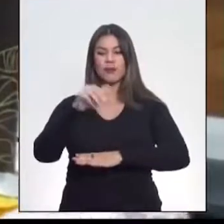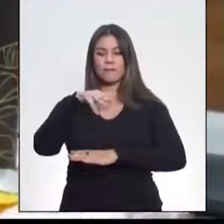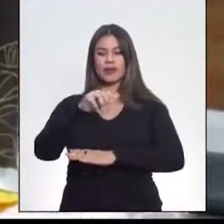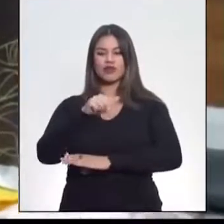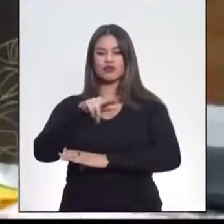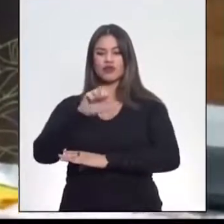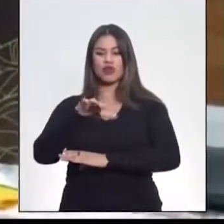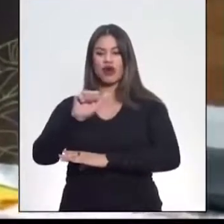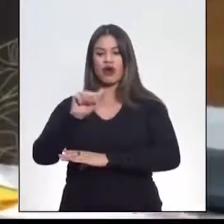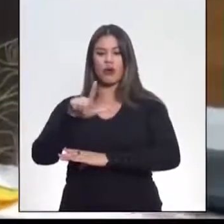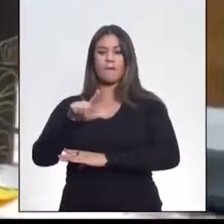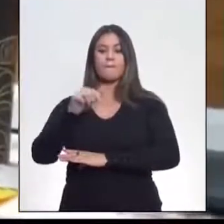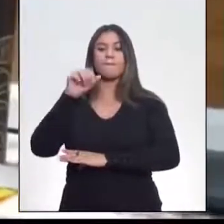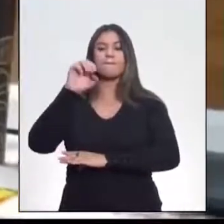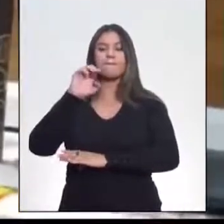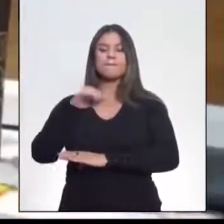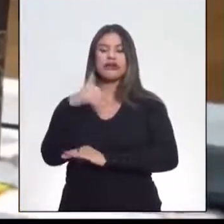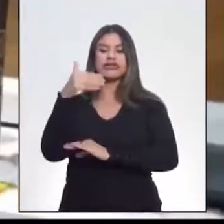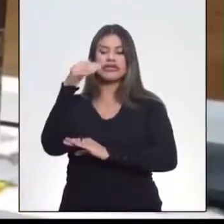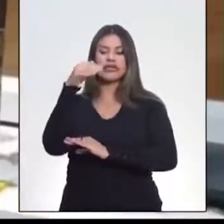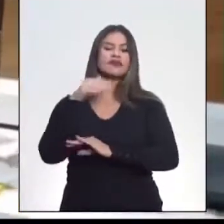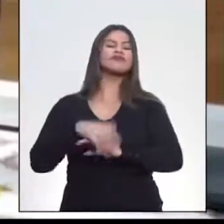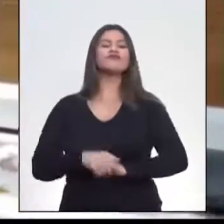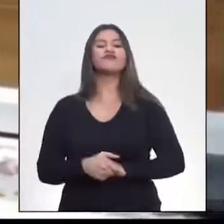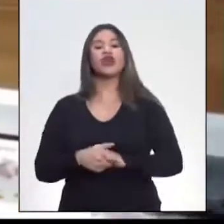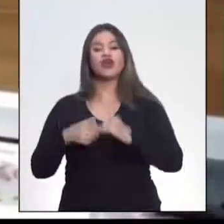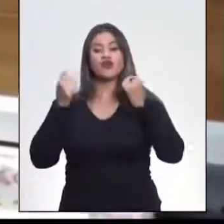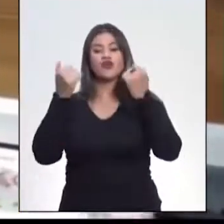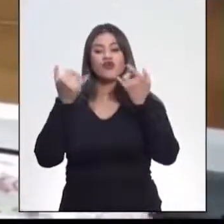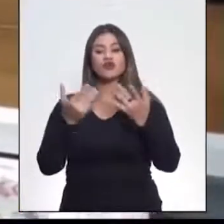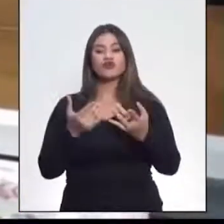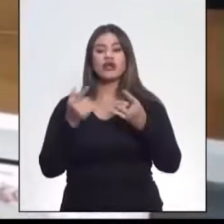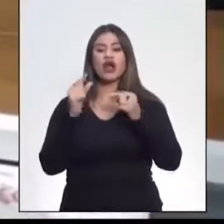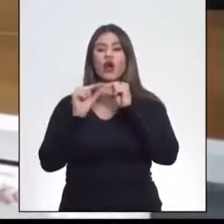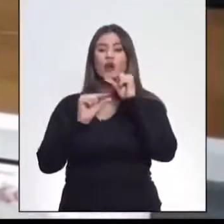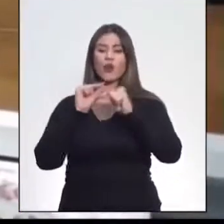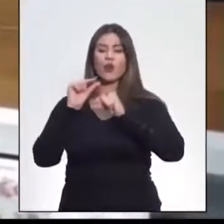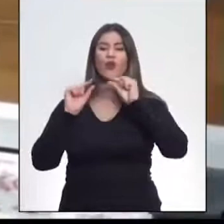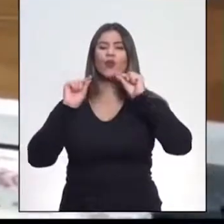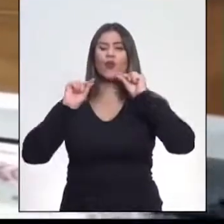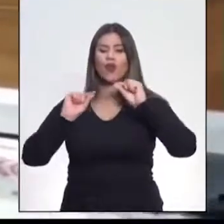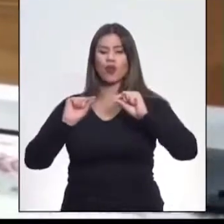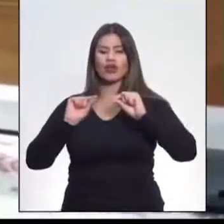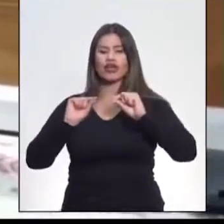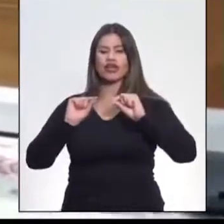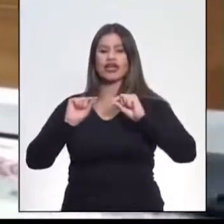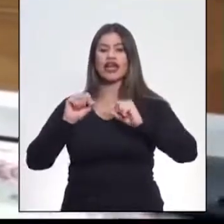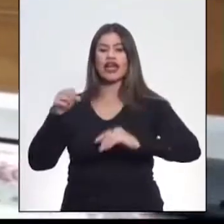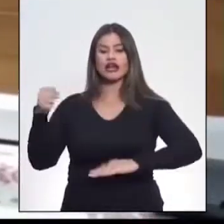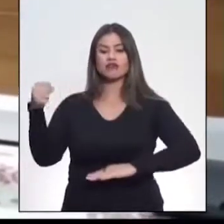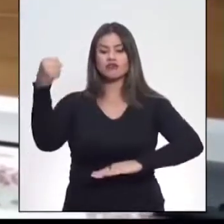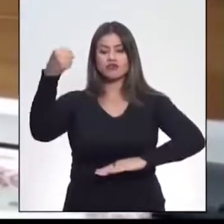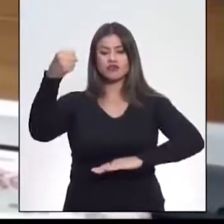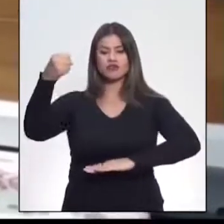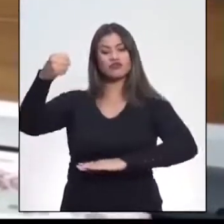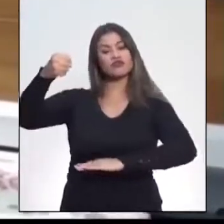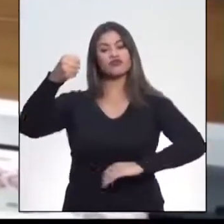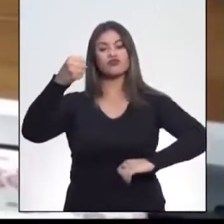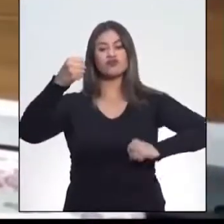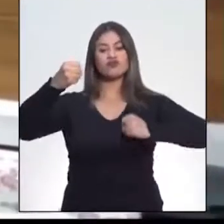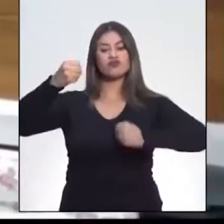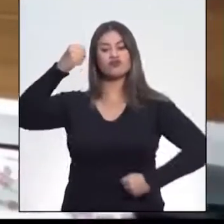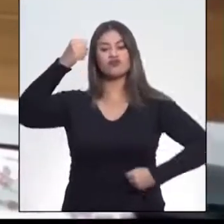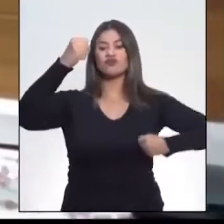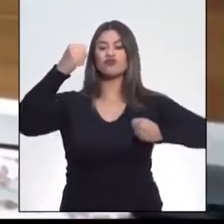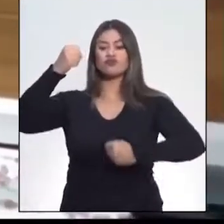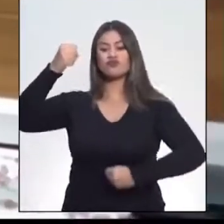situado aqui em São Paulo eu vou contar para vocês um pouco da experiência que tive em quantos dias a tocha olímpica aqui no Brasil